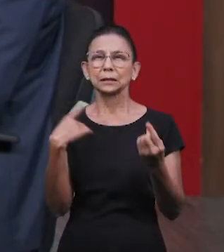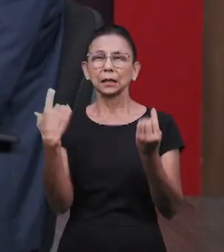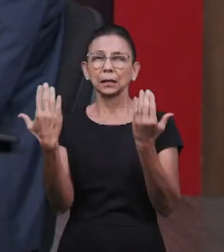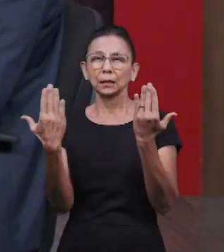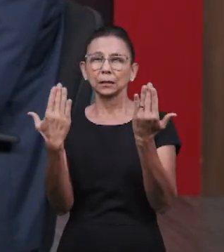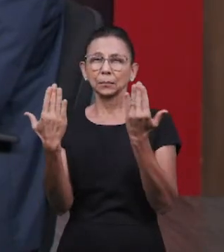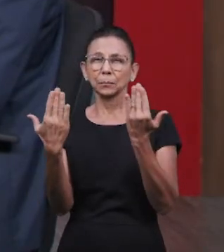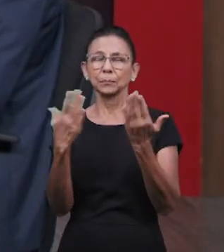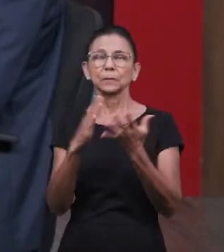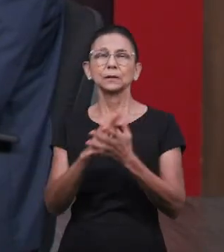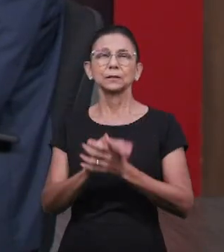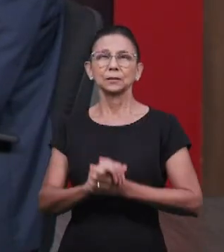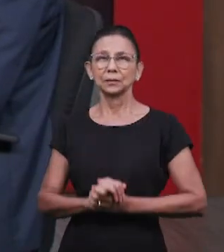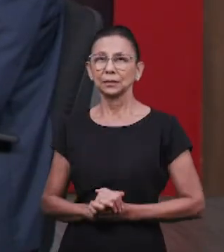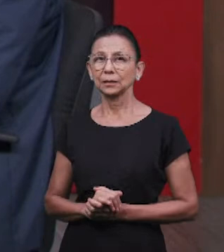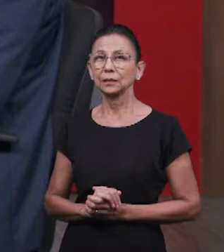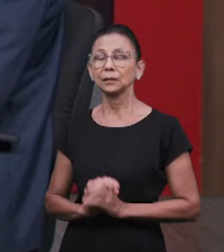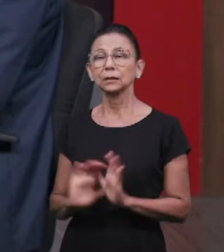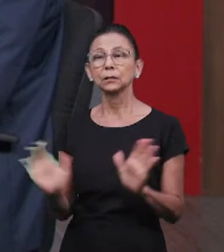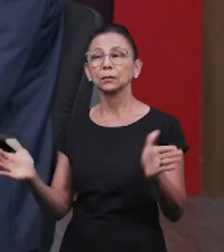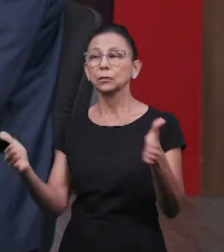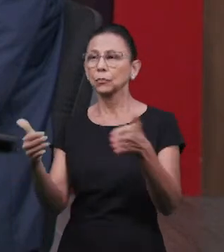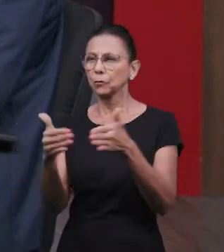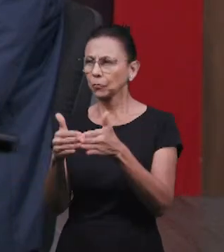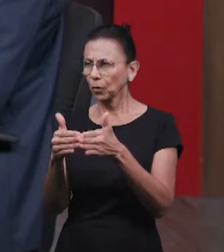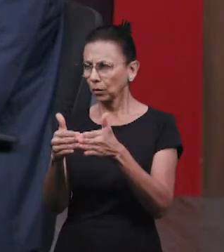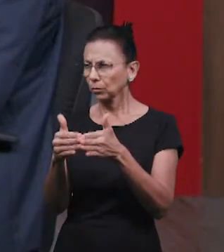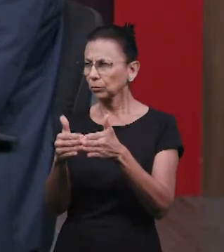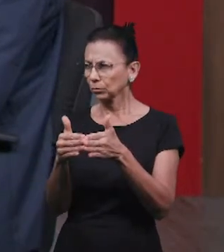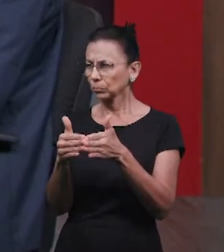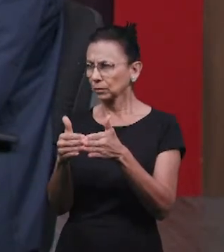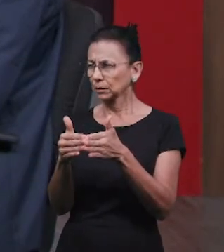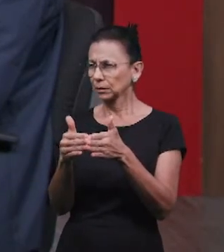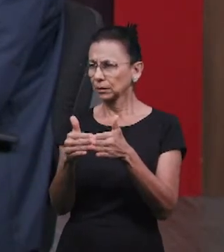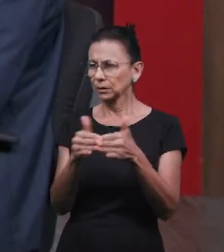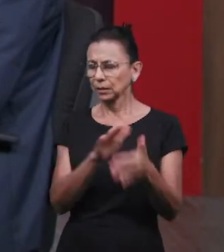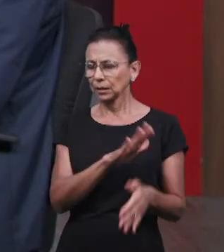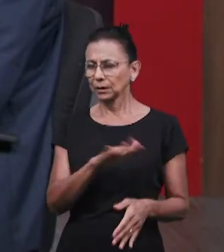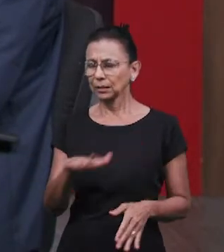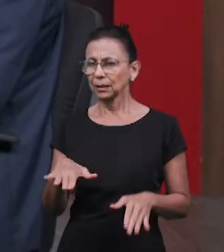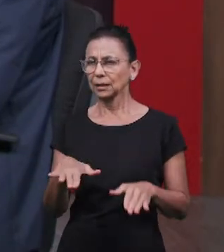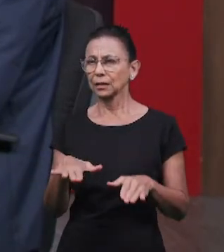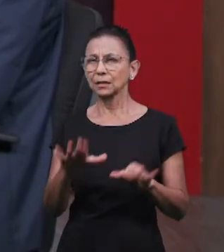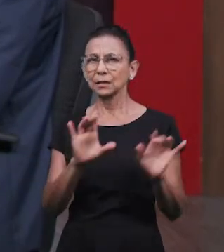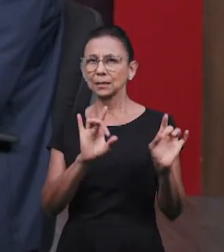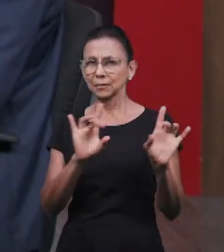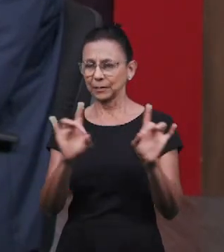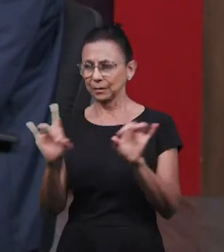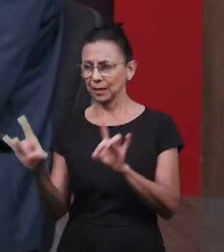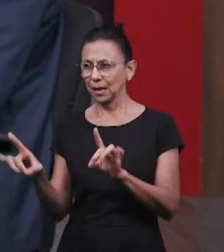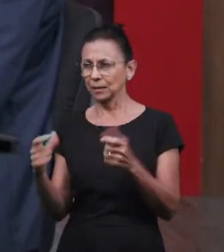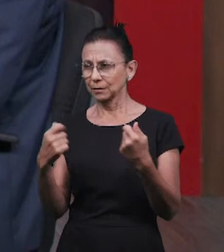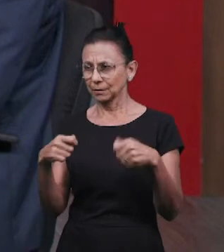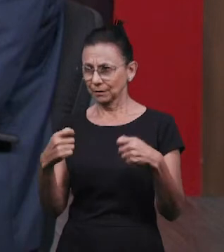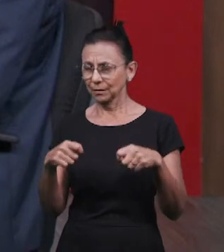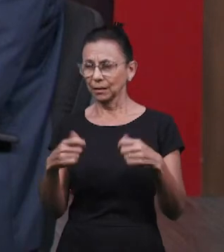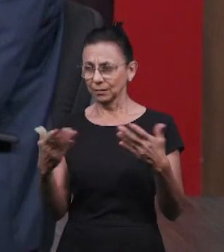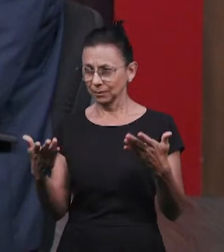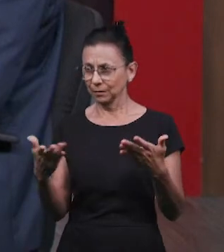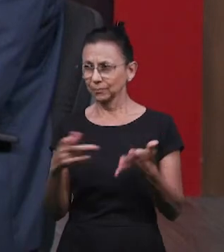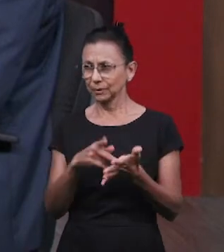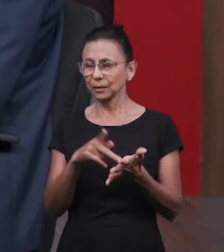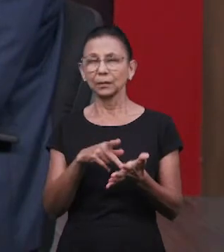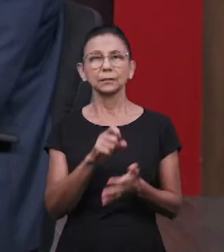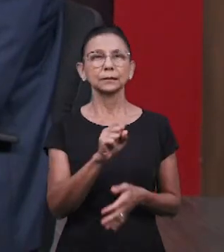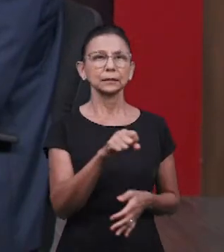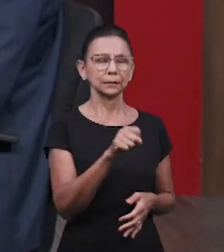faz esse trabalho também focado em crianças especiais, com necessidades especiais. Você tem essa